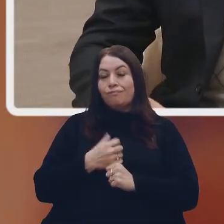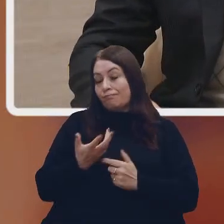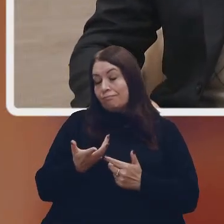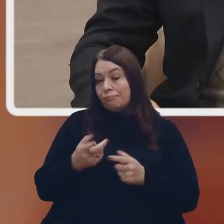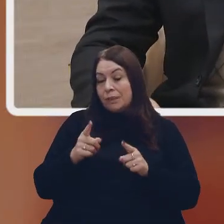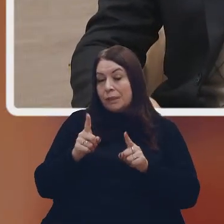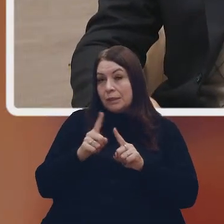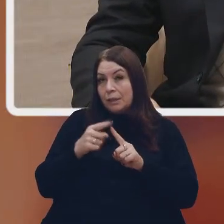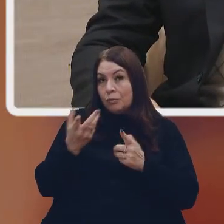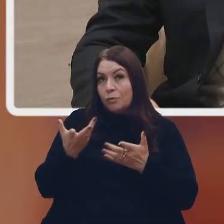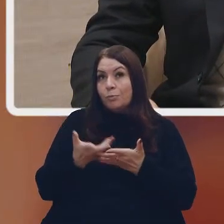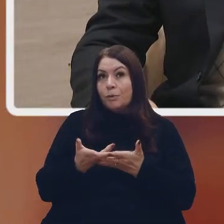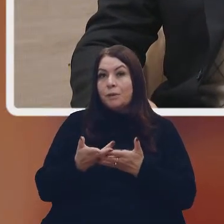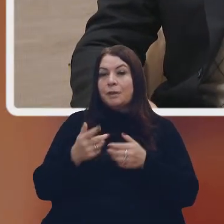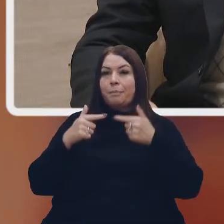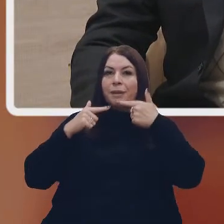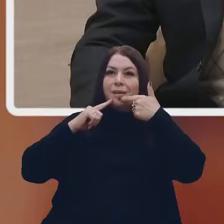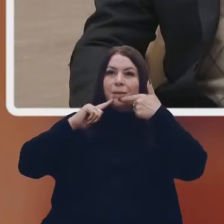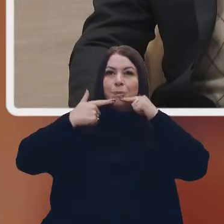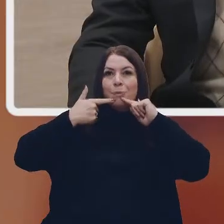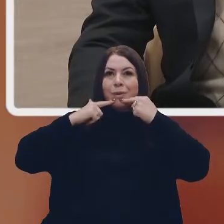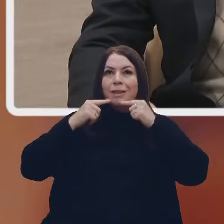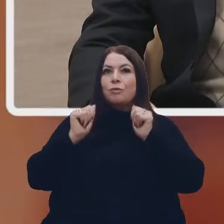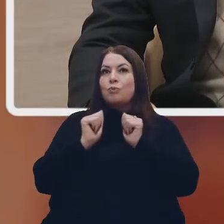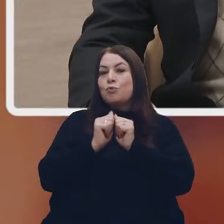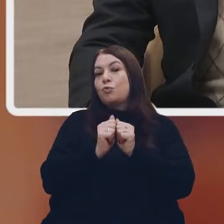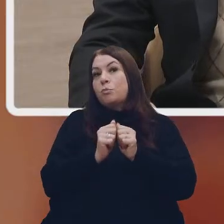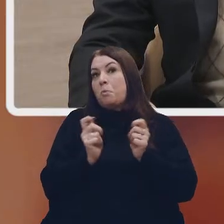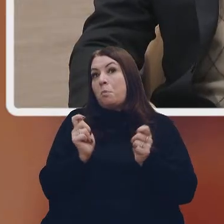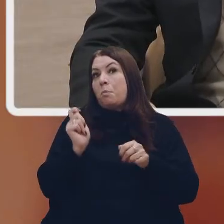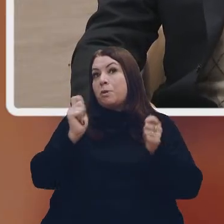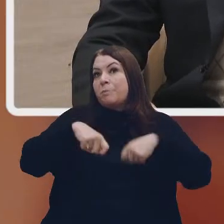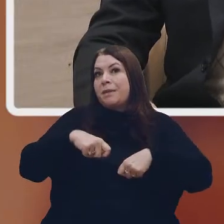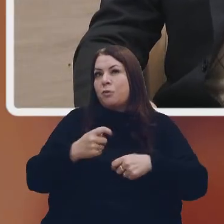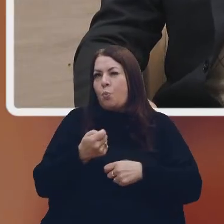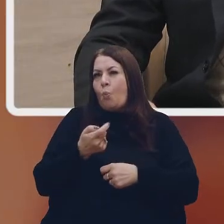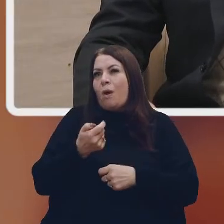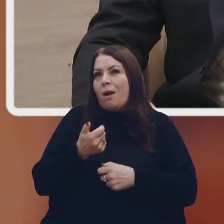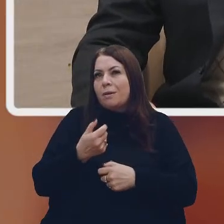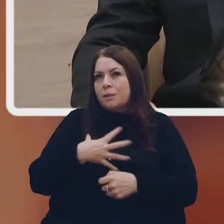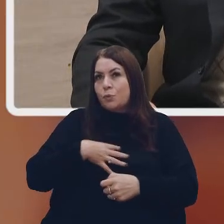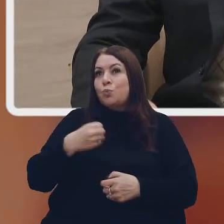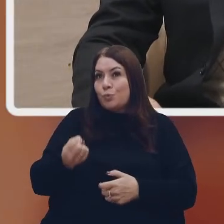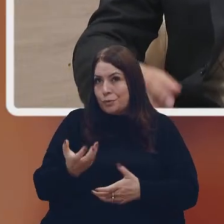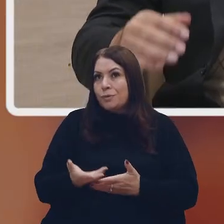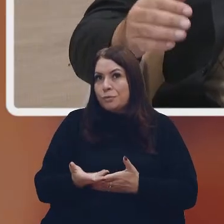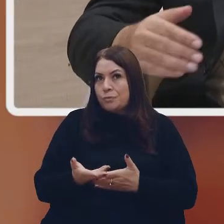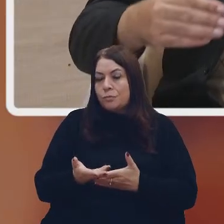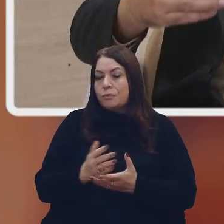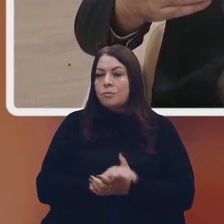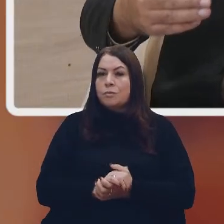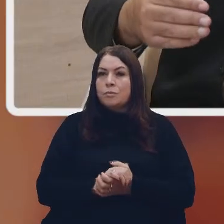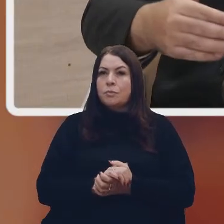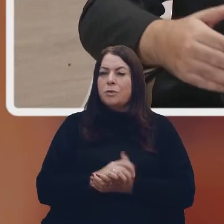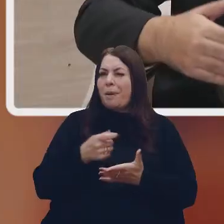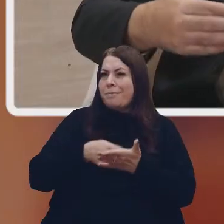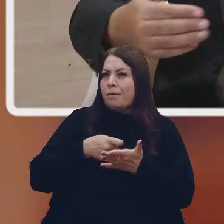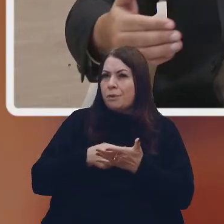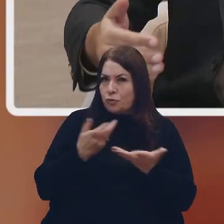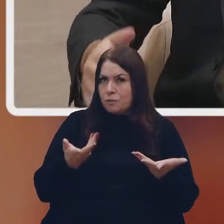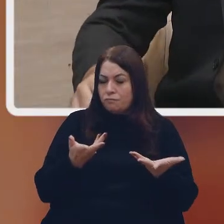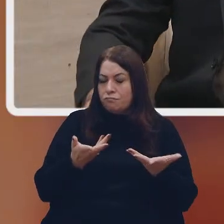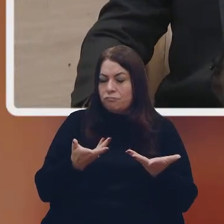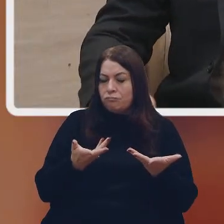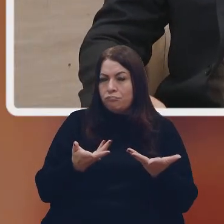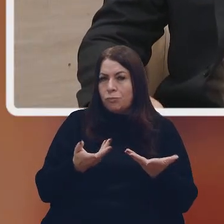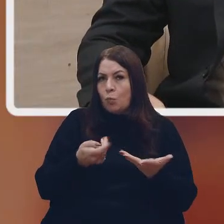típica situação de bipolaridade, culminando até numa possibilidade de quase suicídio, uma tentativa